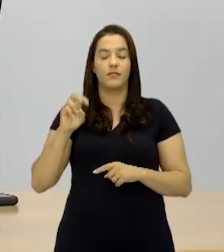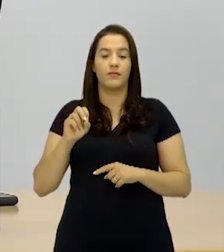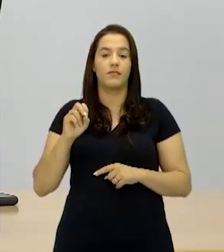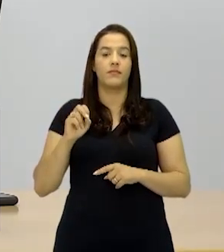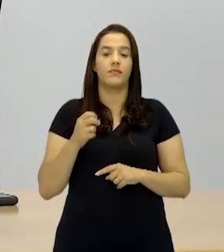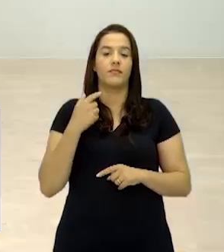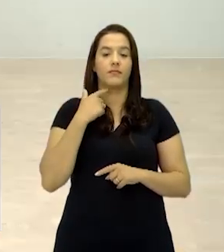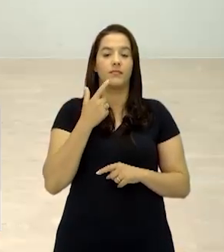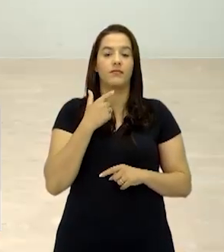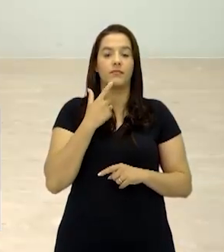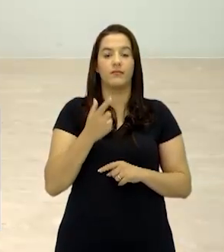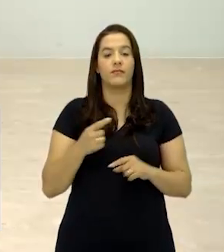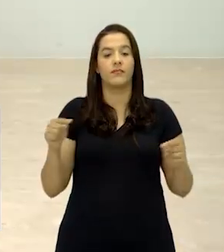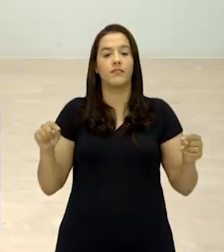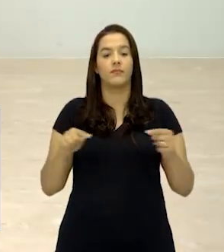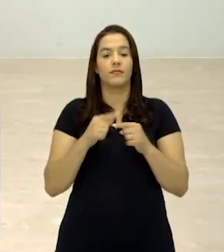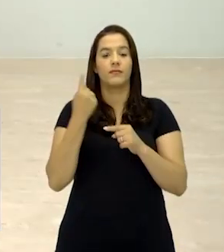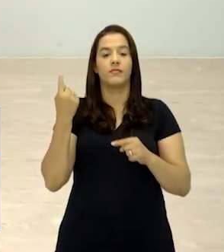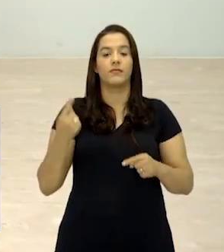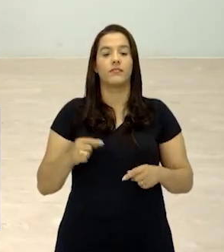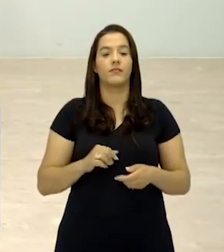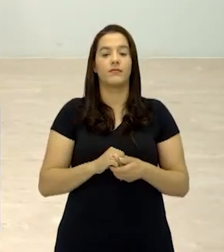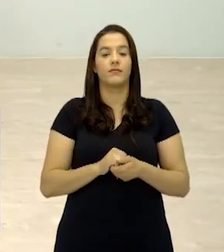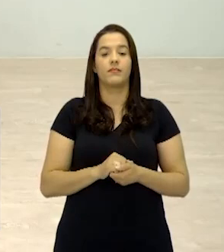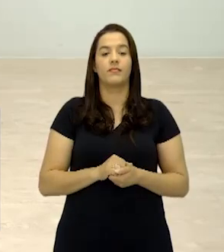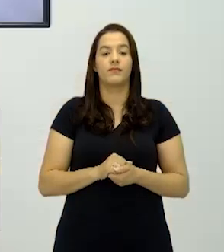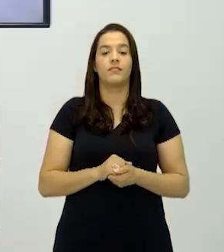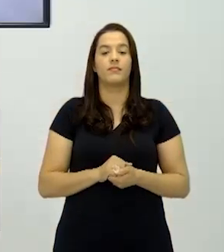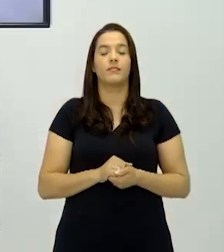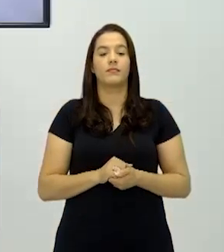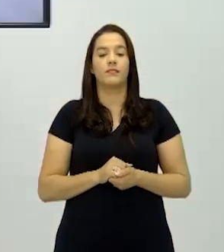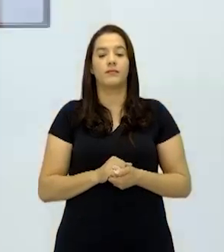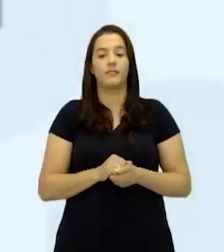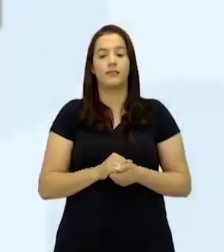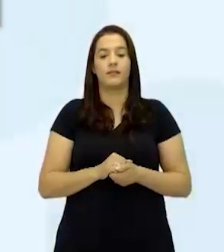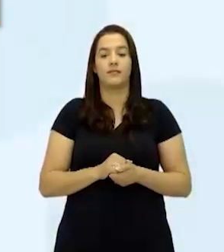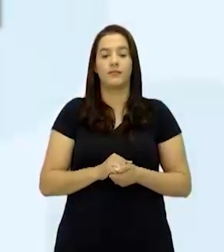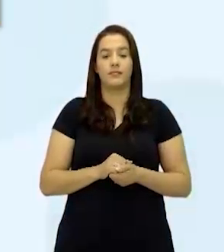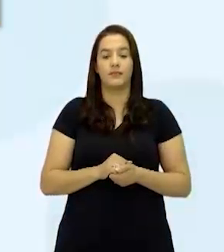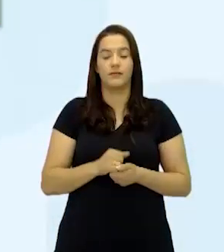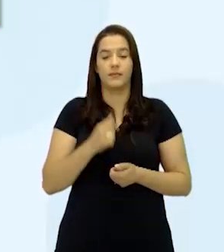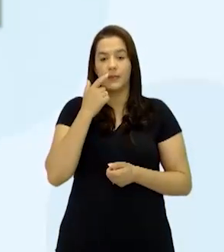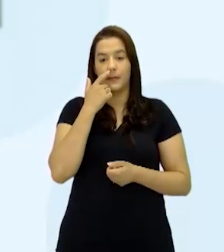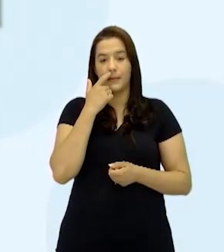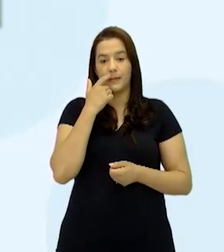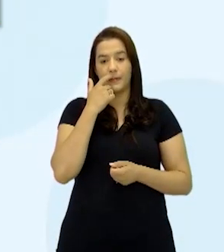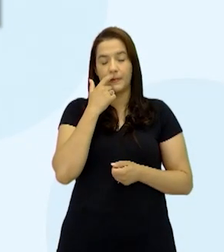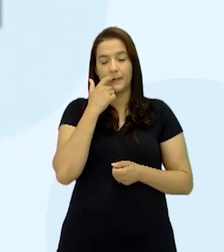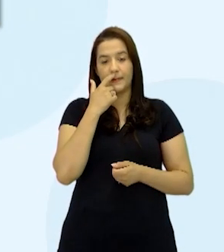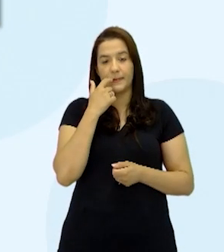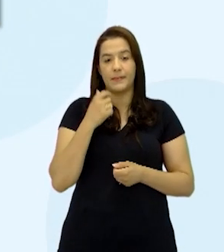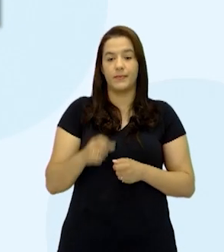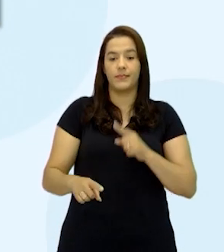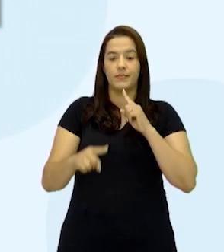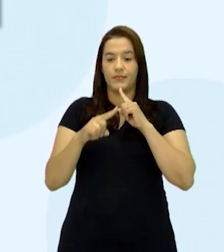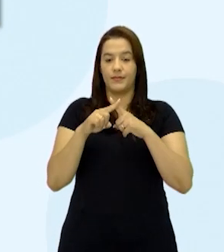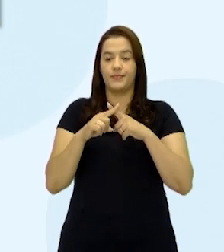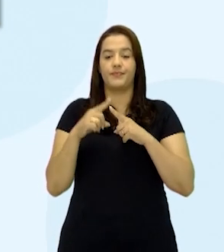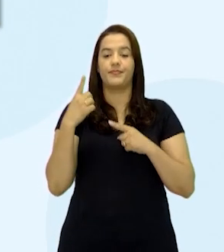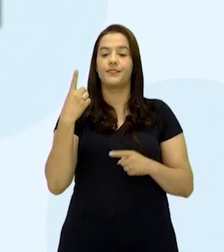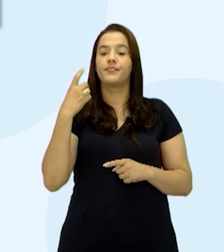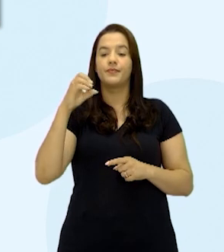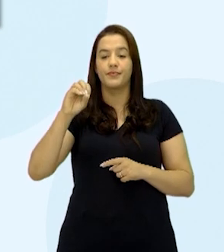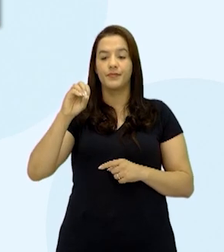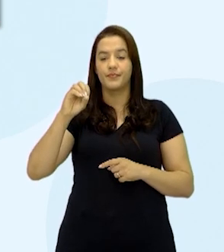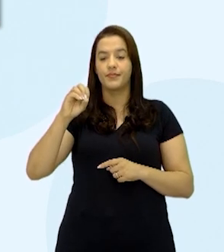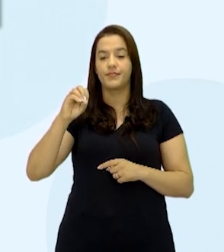Ficaria 20. Ah, Então não daria certo, não dá né? certo. Vamos voltar? Volta pra tela aqui pra gente ver isso. Aí, ó. Ó, se eu multiplicar aqui por 10, ó,